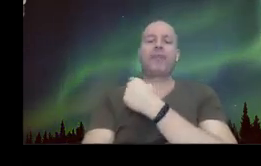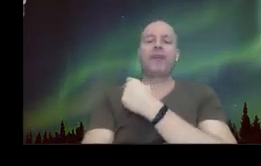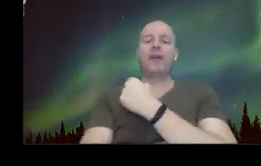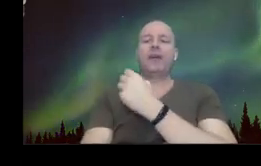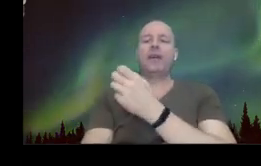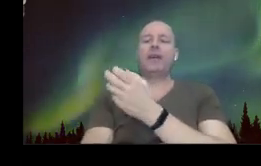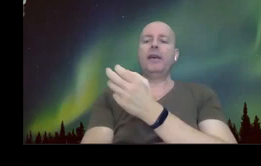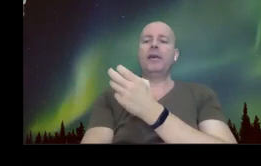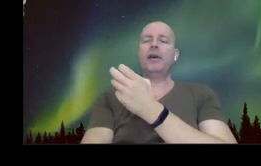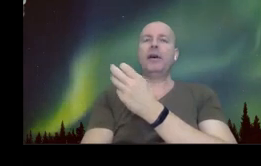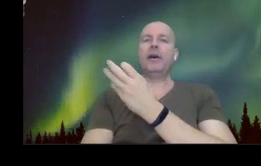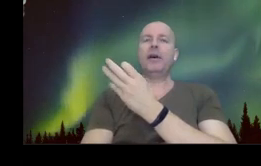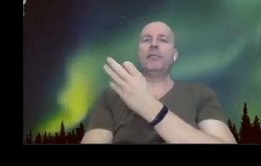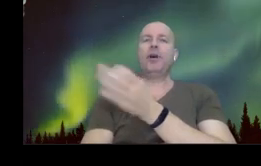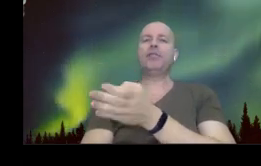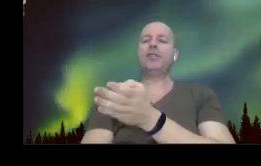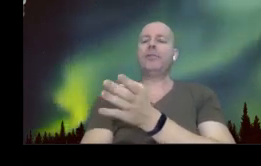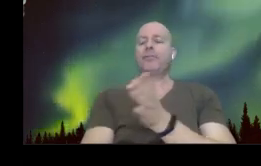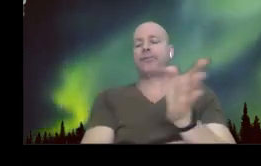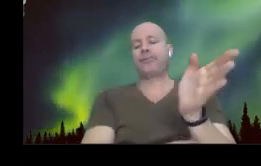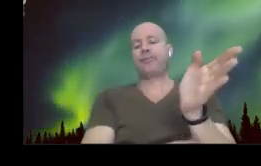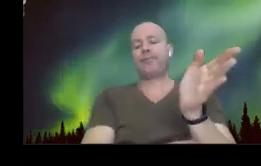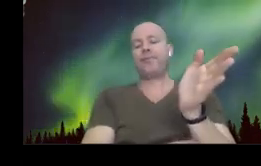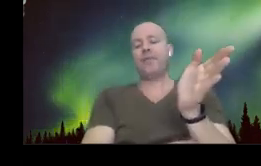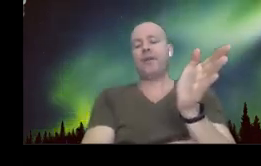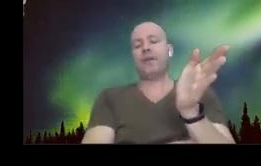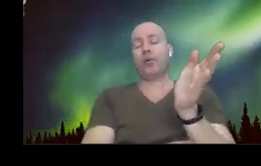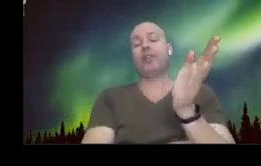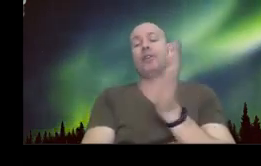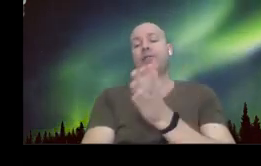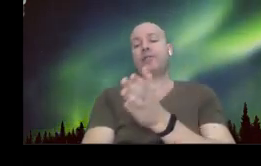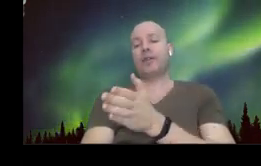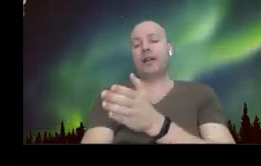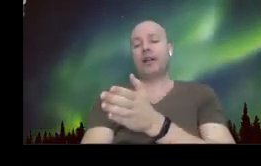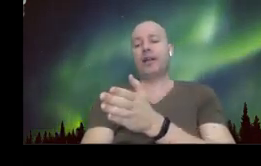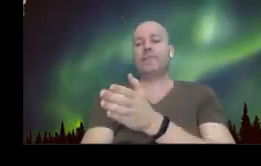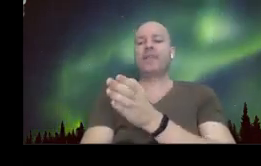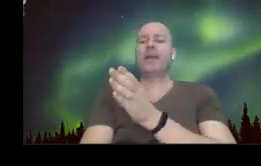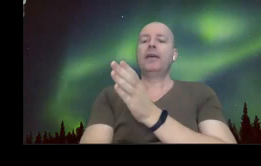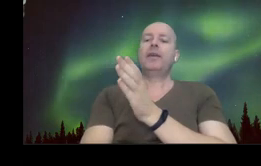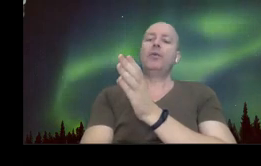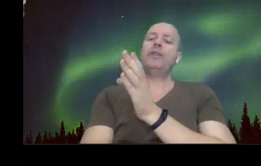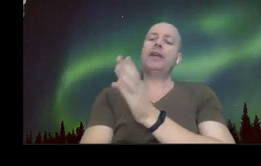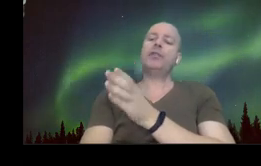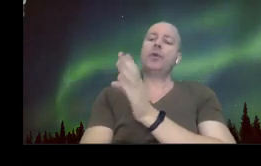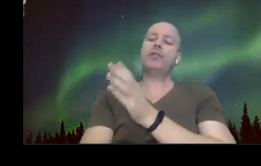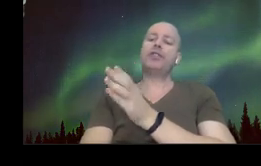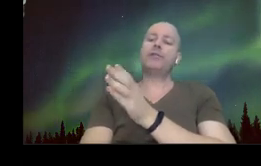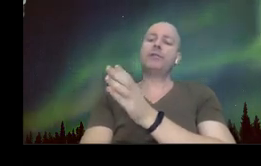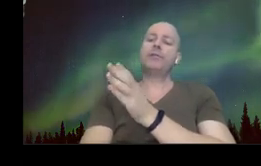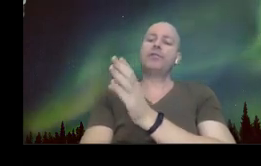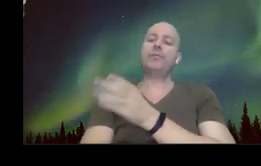perguntar, que mostra, ou que diz a lei, que o